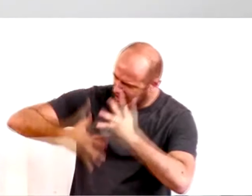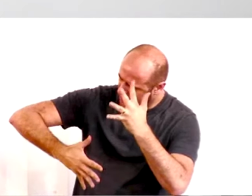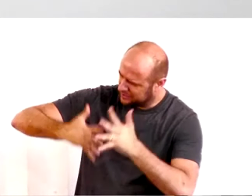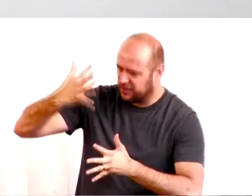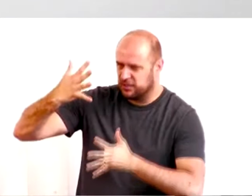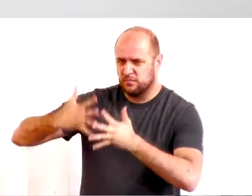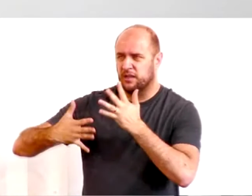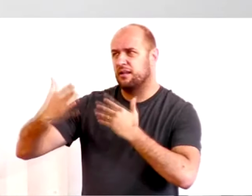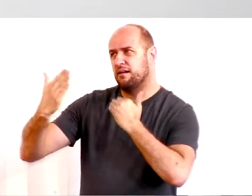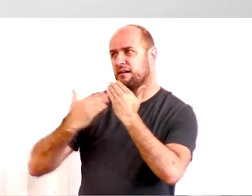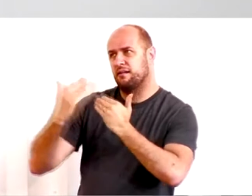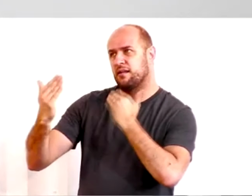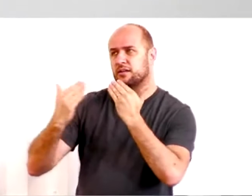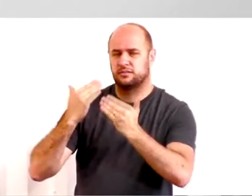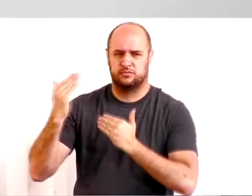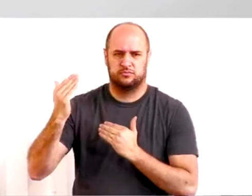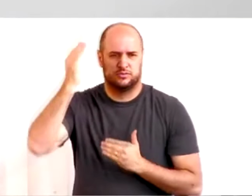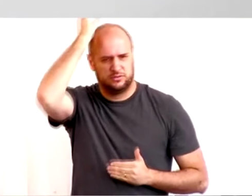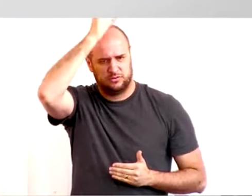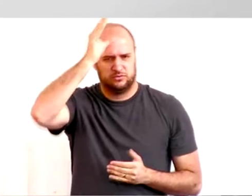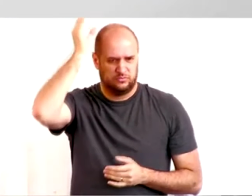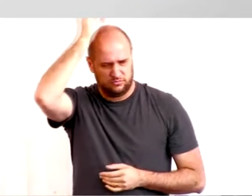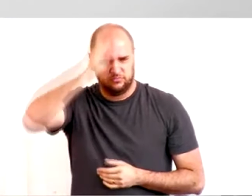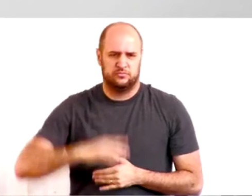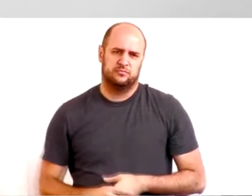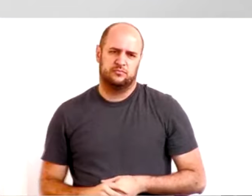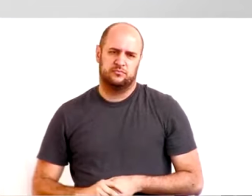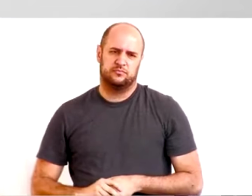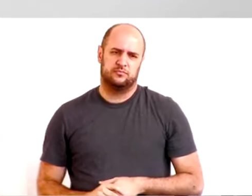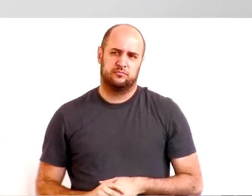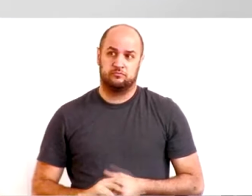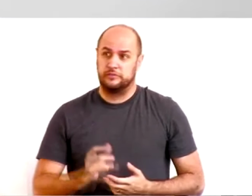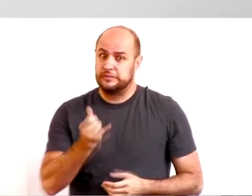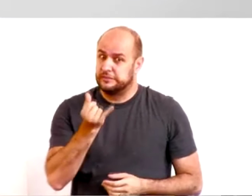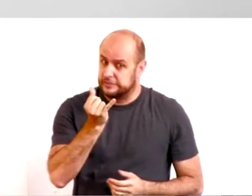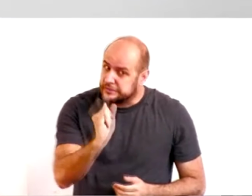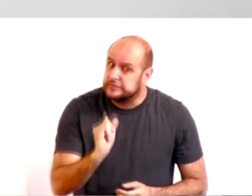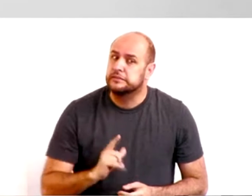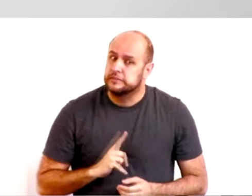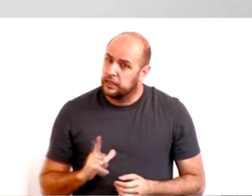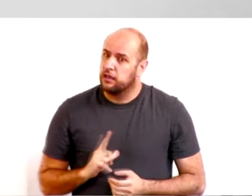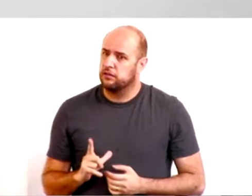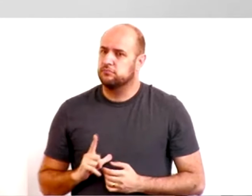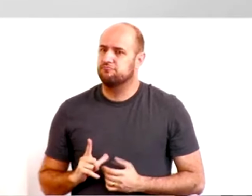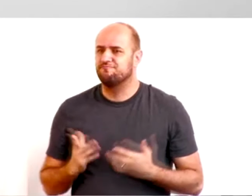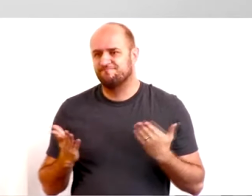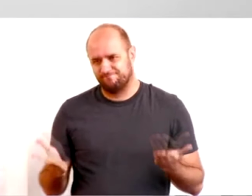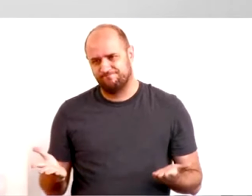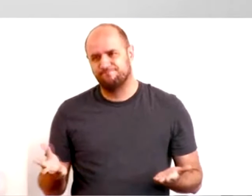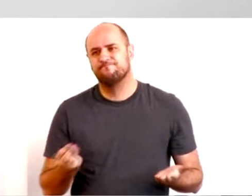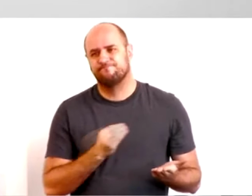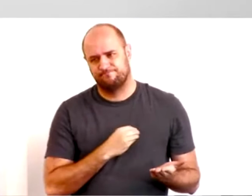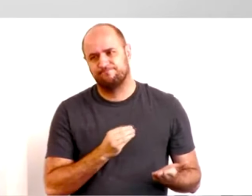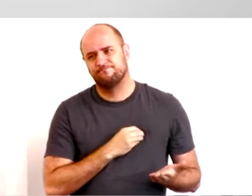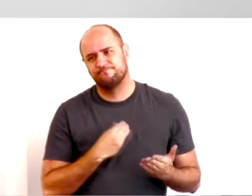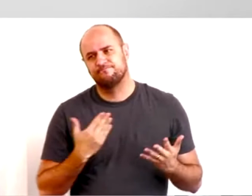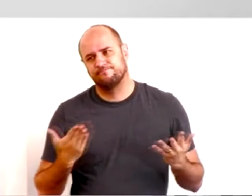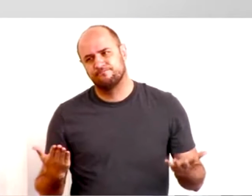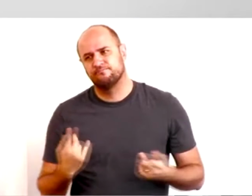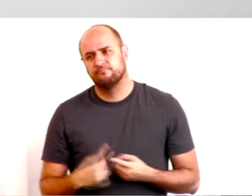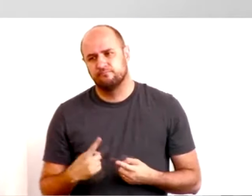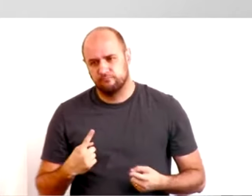no nosso relacionamento com Cristo? Se existe algo, então estamos pecando por